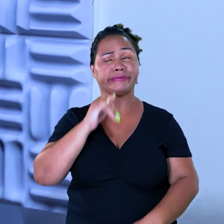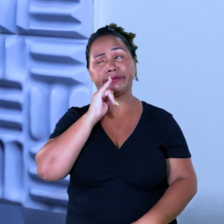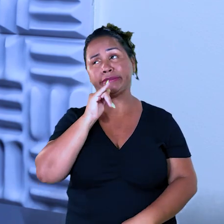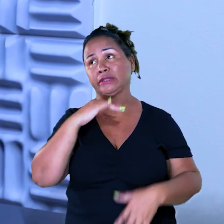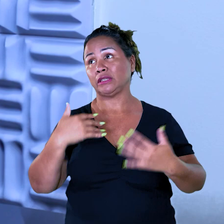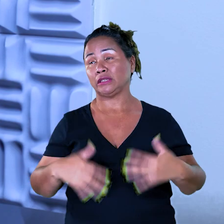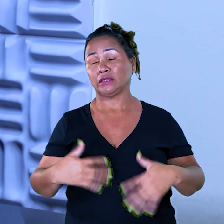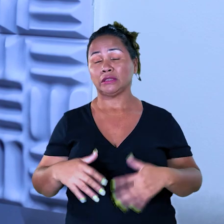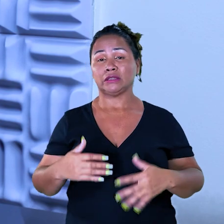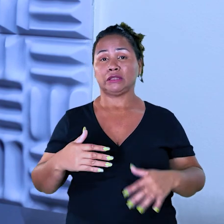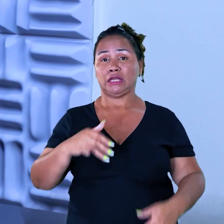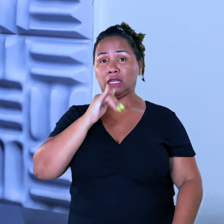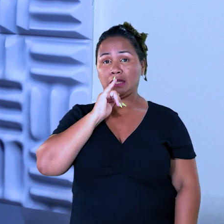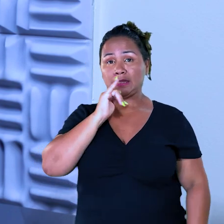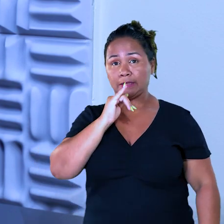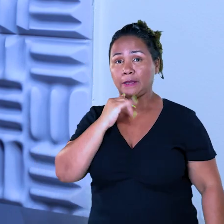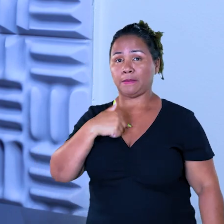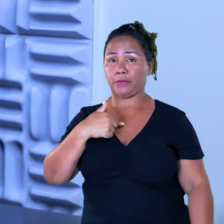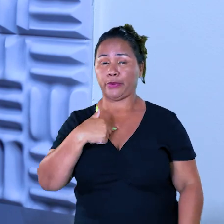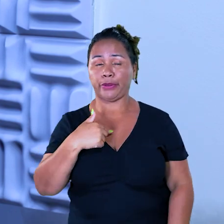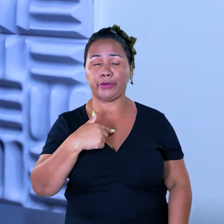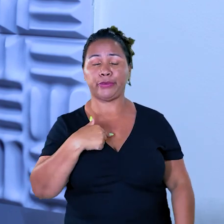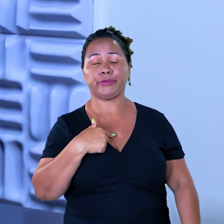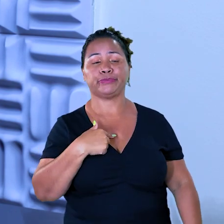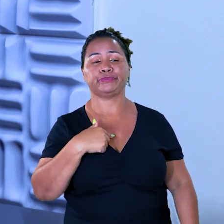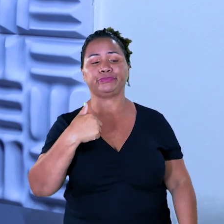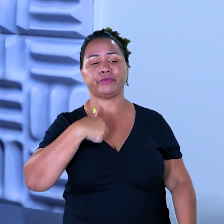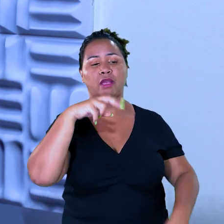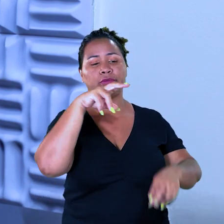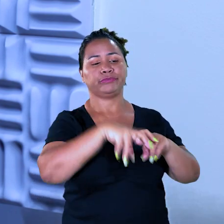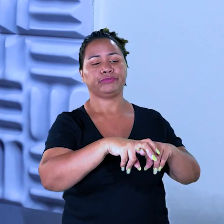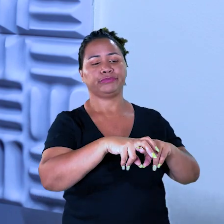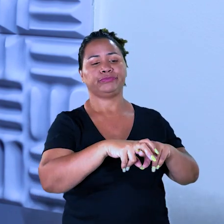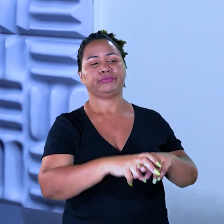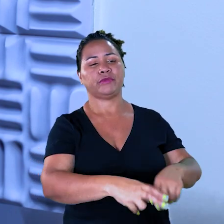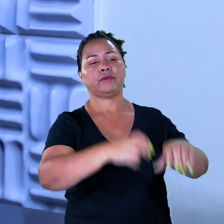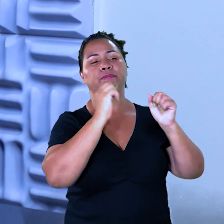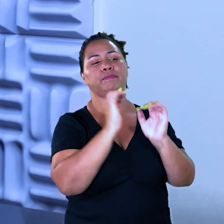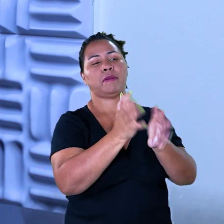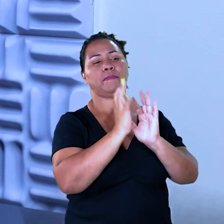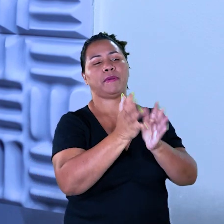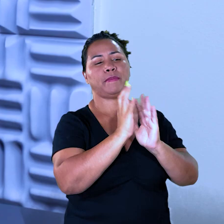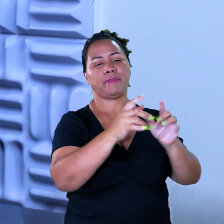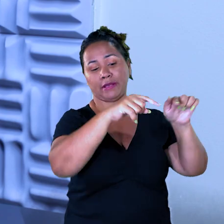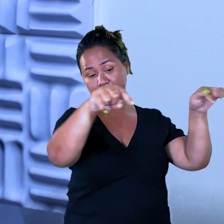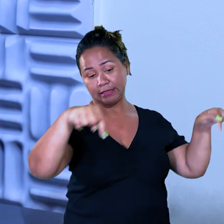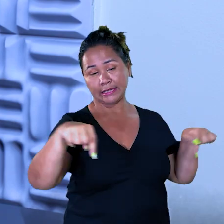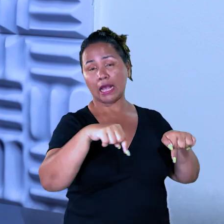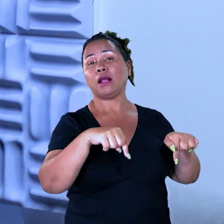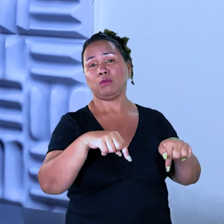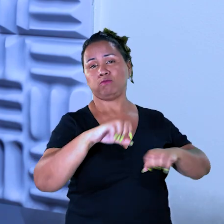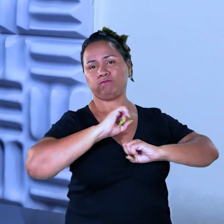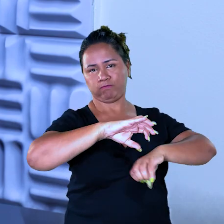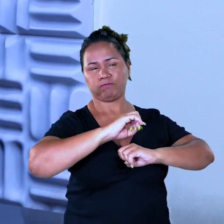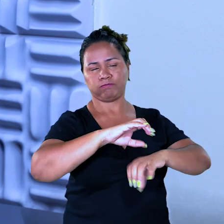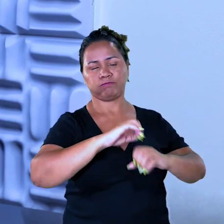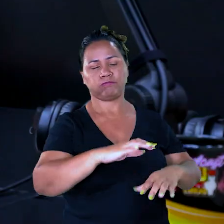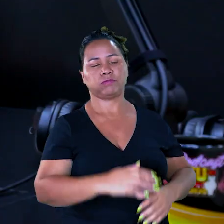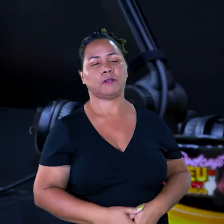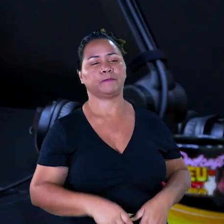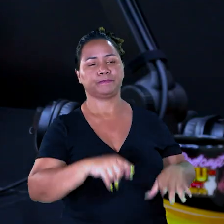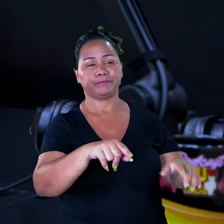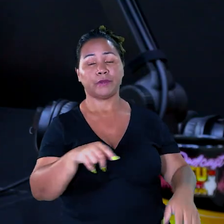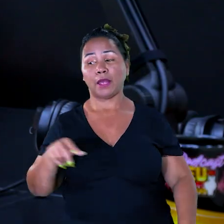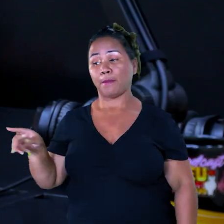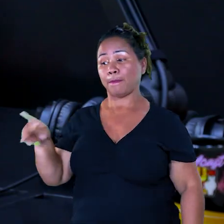intérprete educacional e tinha uma professora regente de história. E aí, ela fez um trabalho muito difícil, passou para a turma, era 3º ano. Então, tem